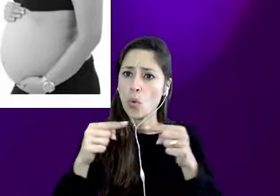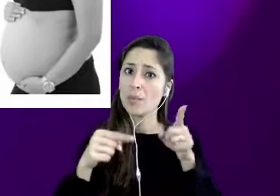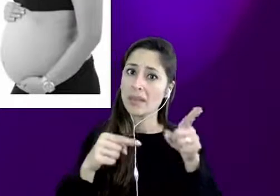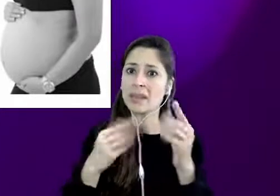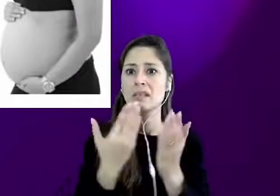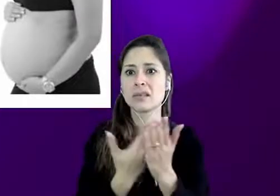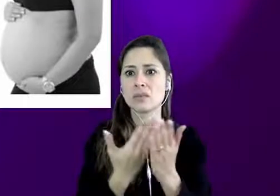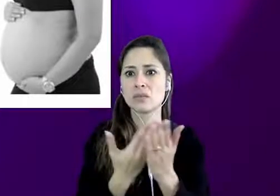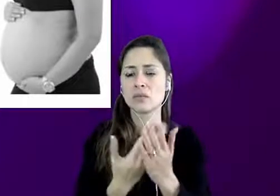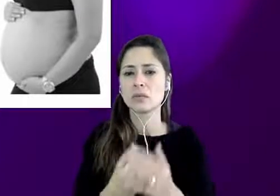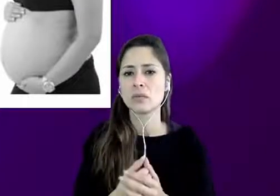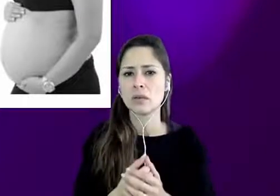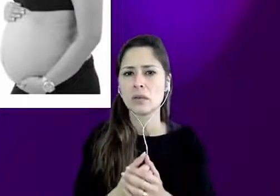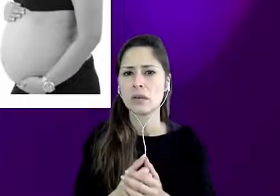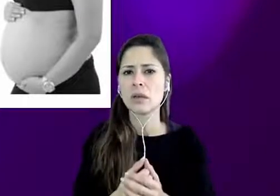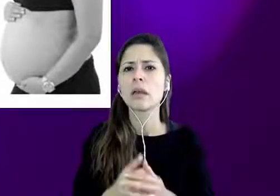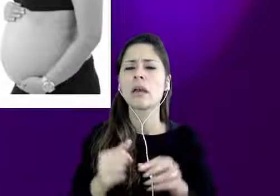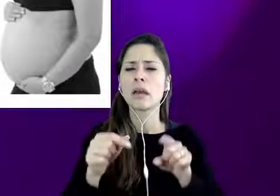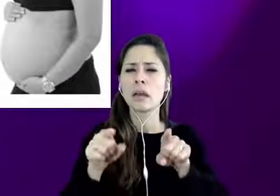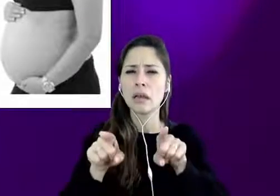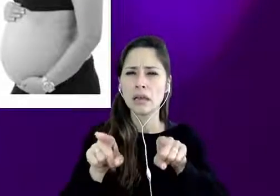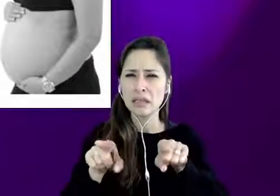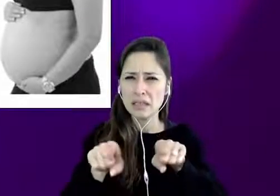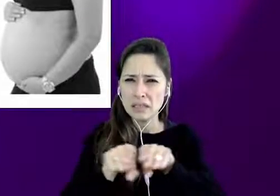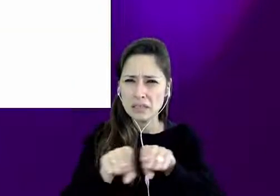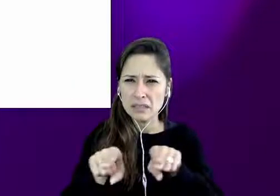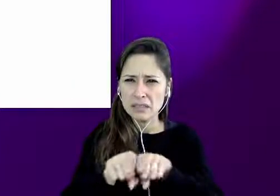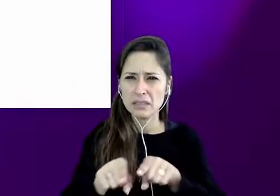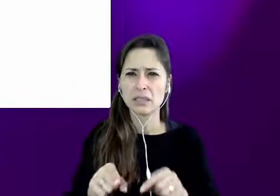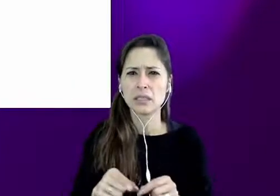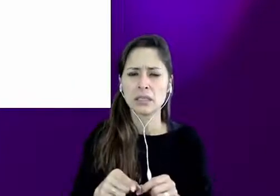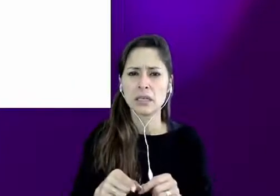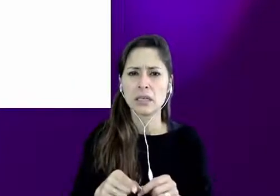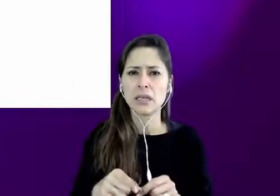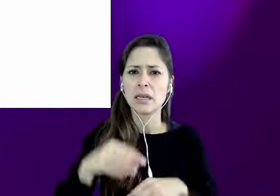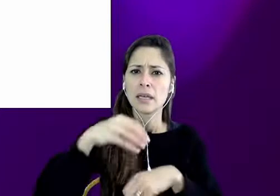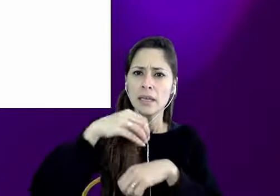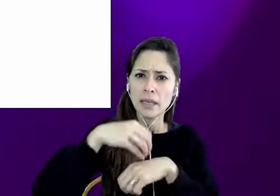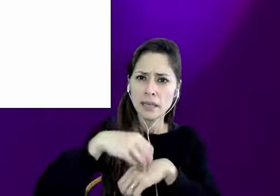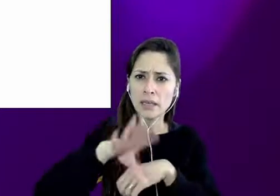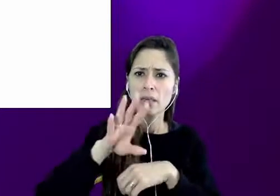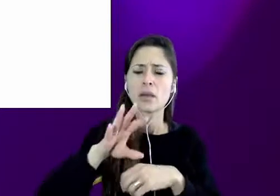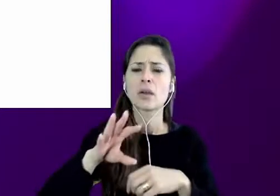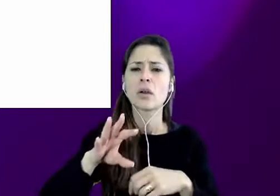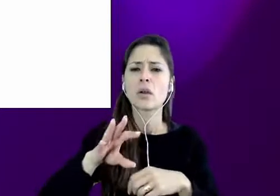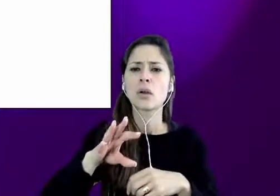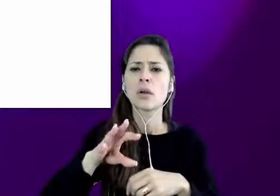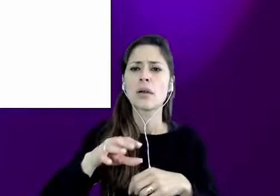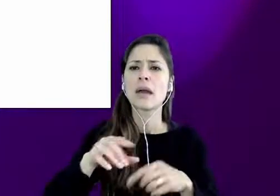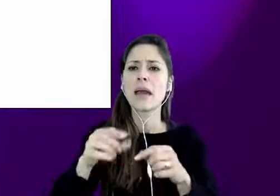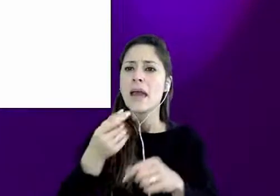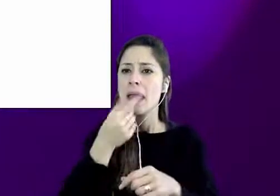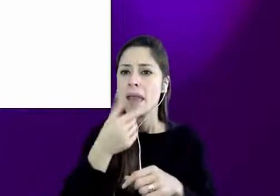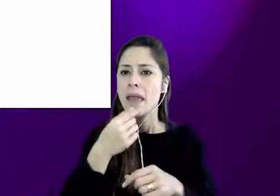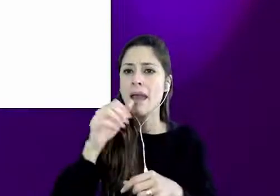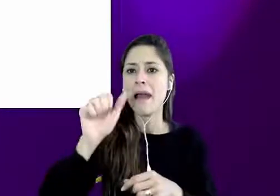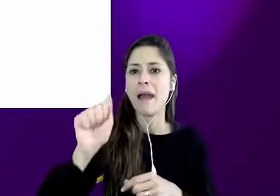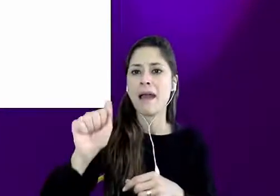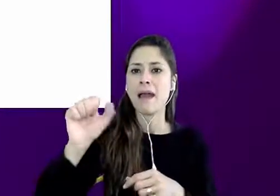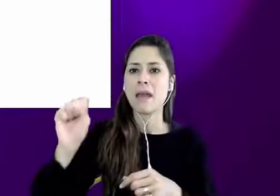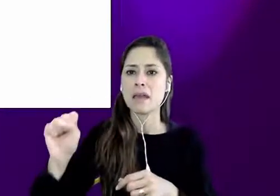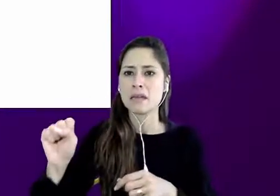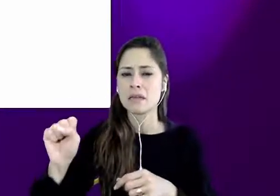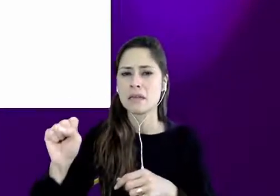todas essas sociedades que aparecem aí nesse diapositivo sugiram, né, a prescrição de AS pelo menos